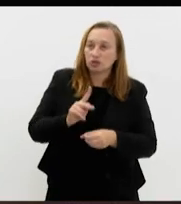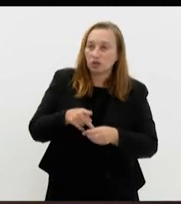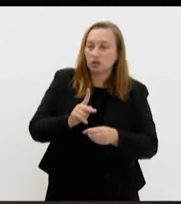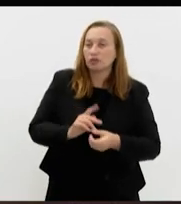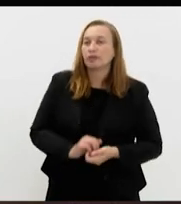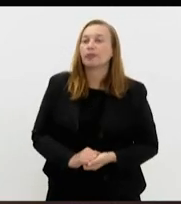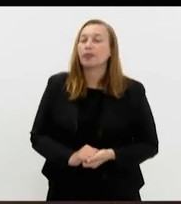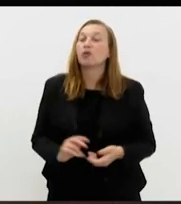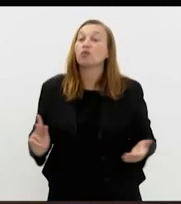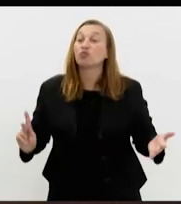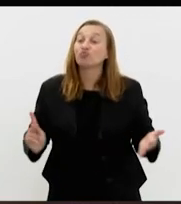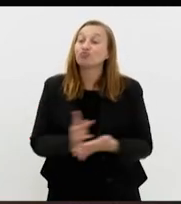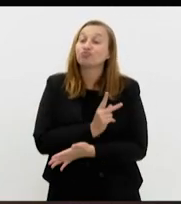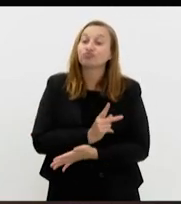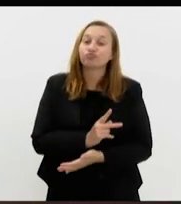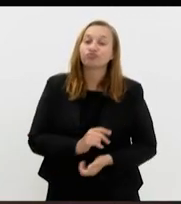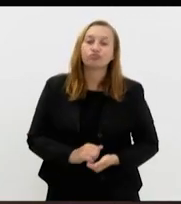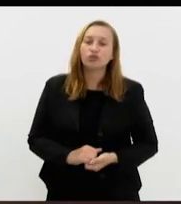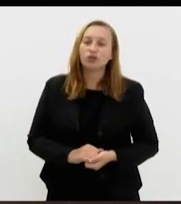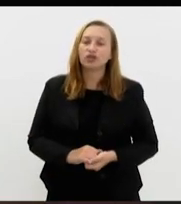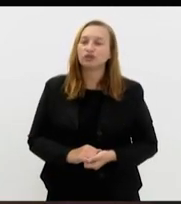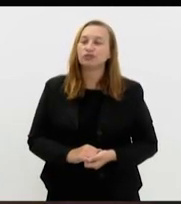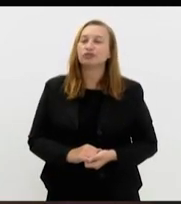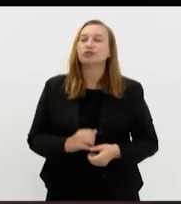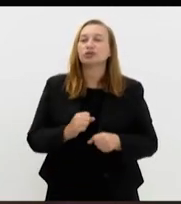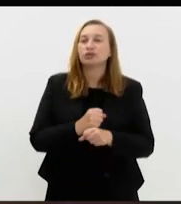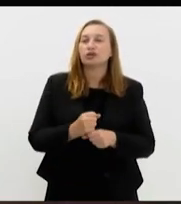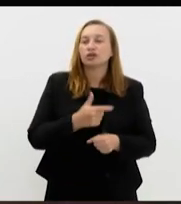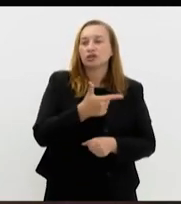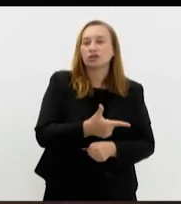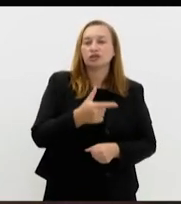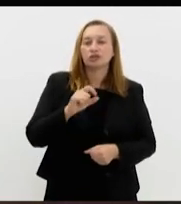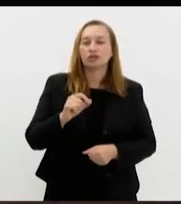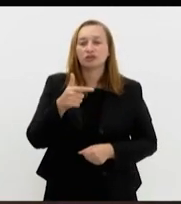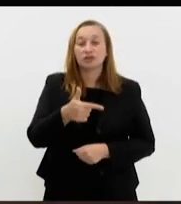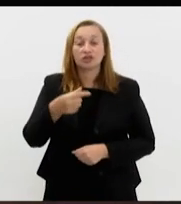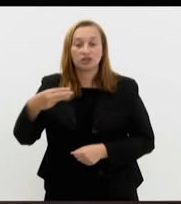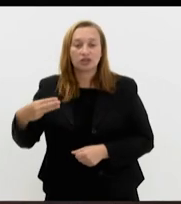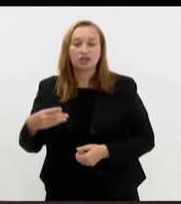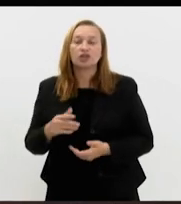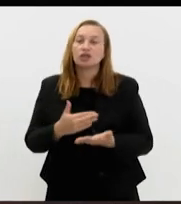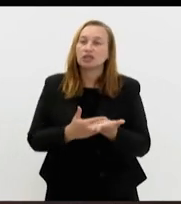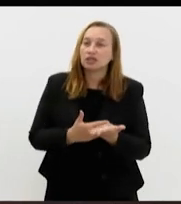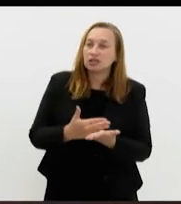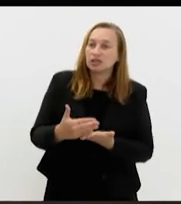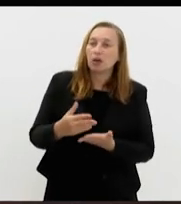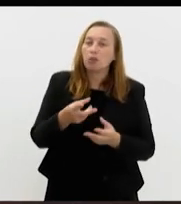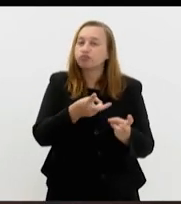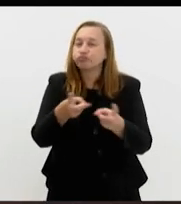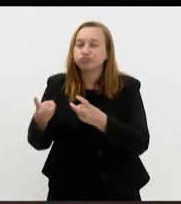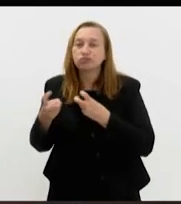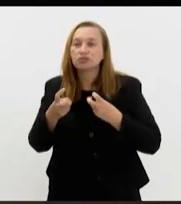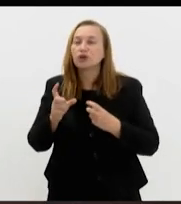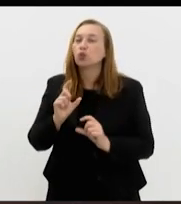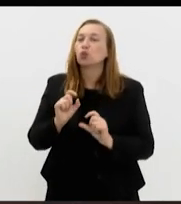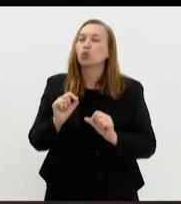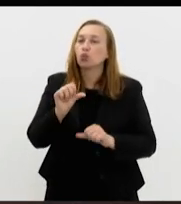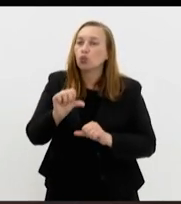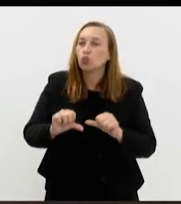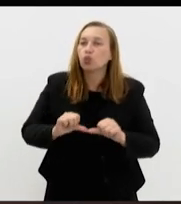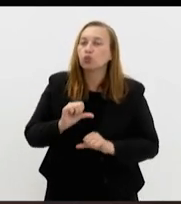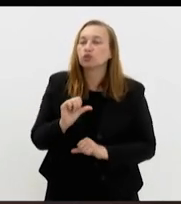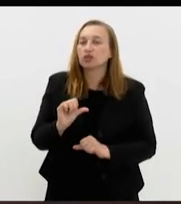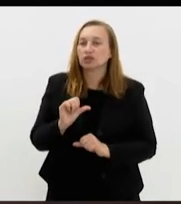ocorre é que, já no ano de 2023, nós começamos a perceber uma